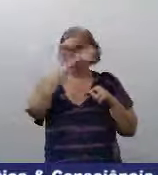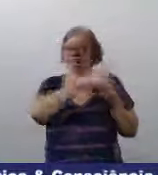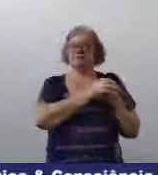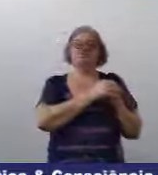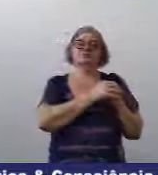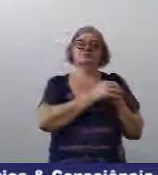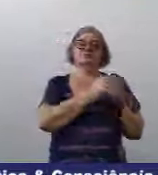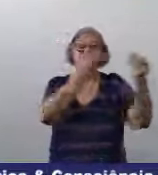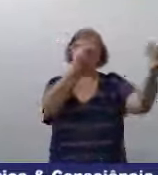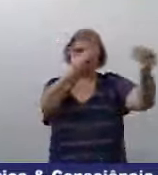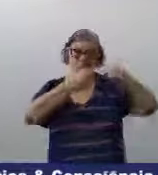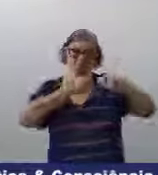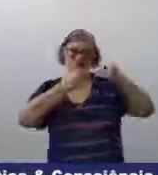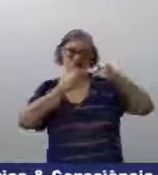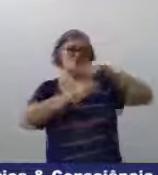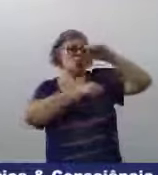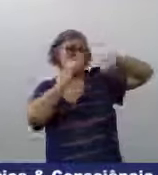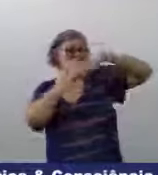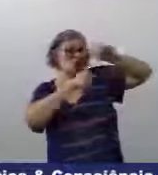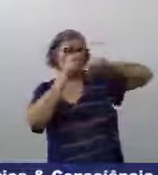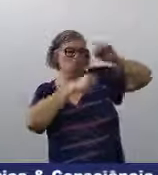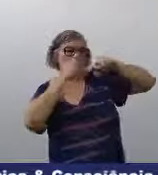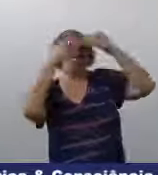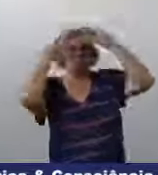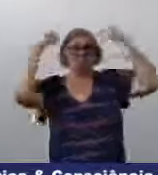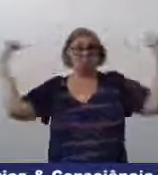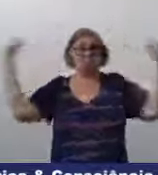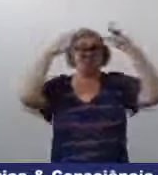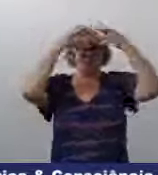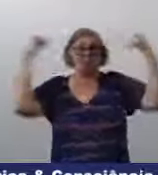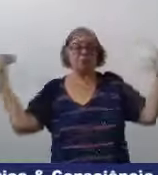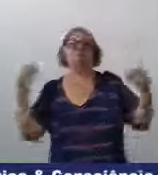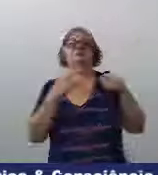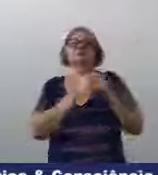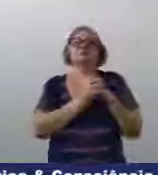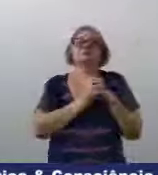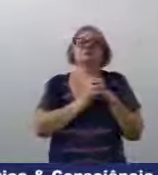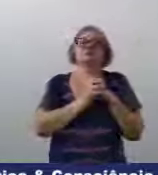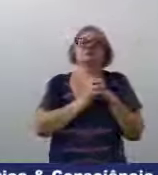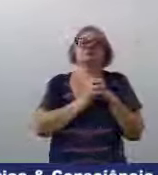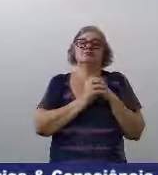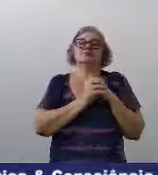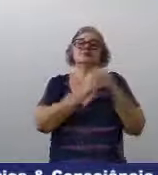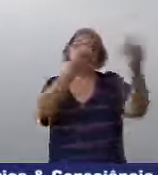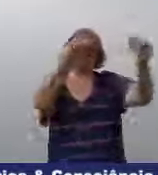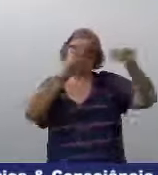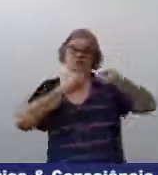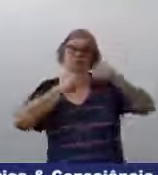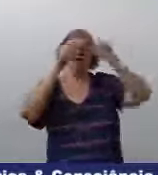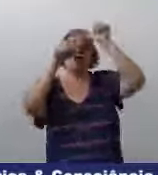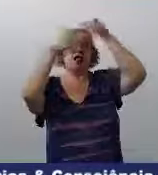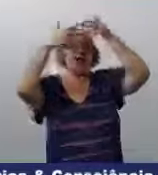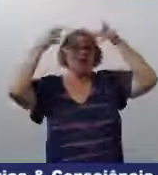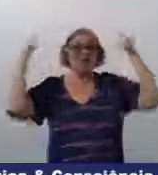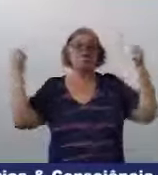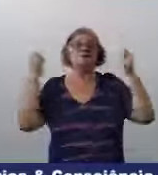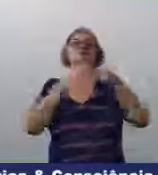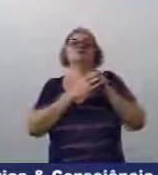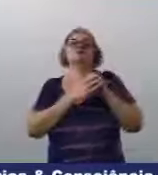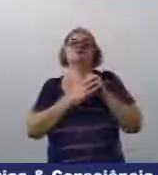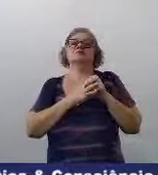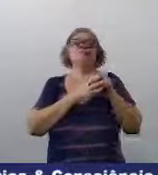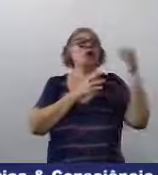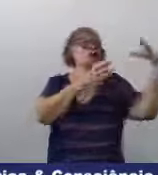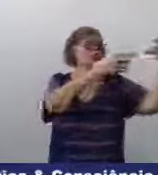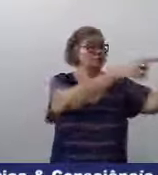os cientistas. Nós recebemos uma lavagem cerebral newtoniana, entre outras muito piores. Nós recebemos uma grande